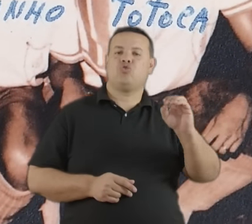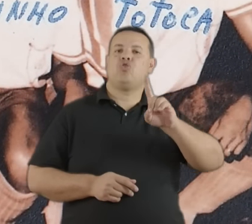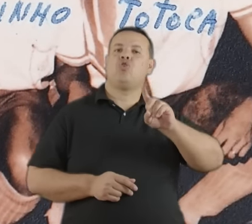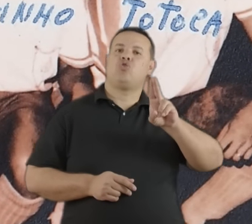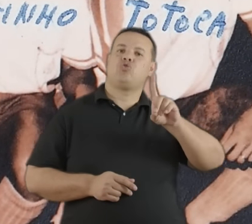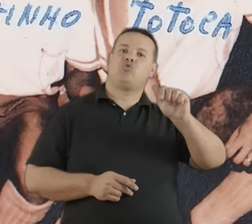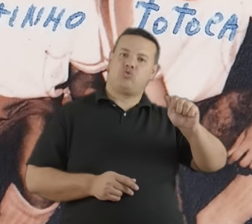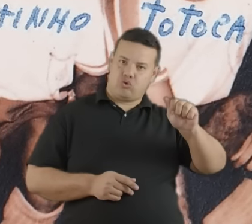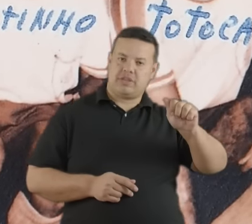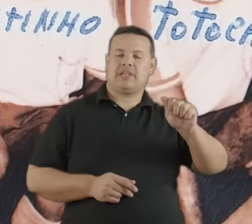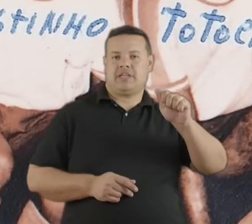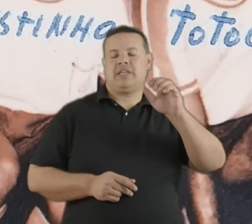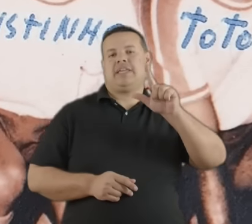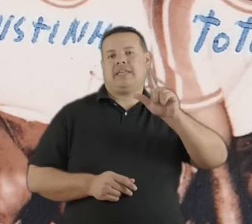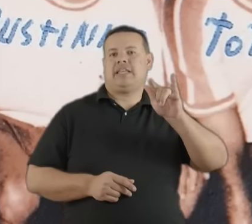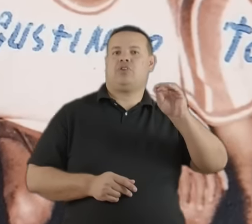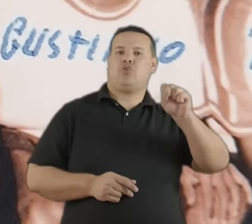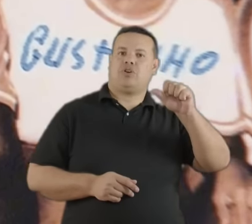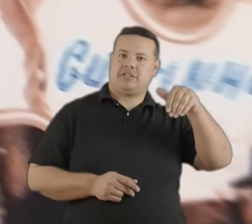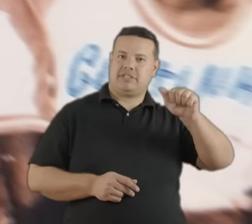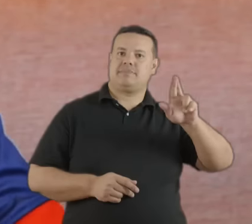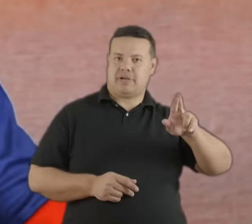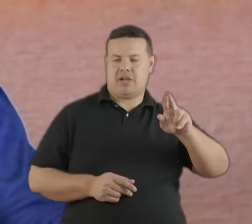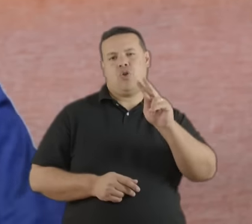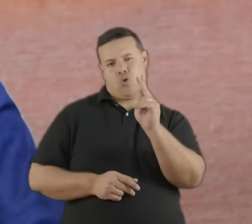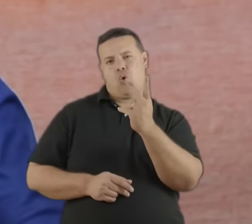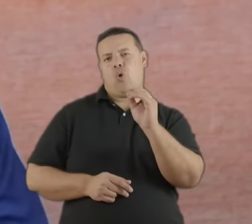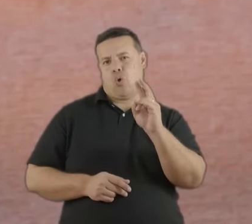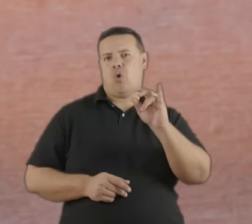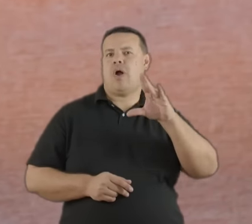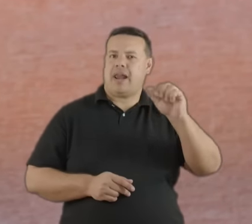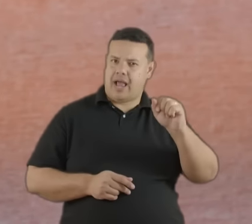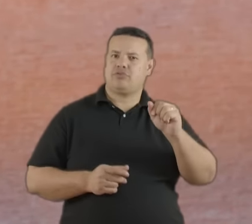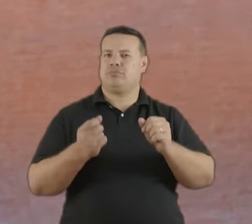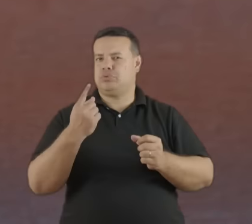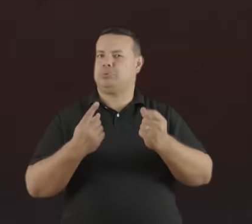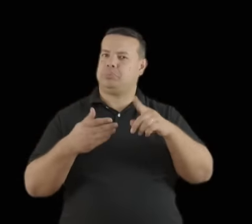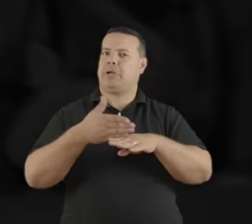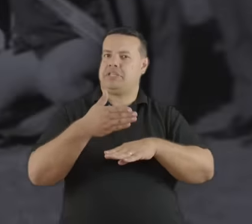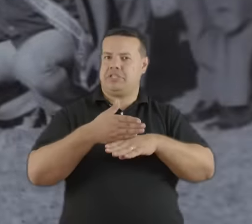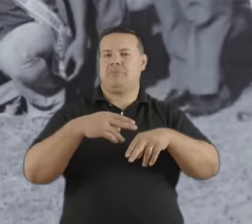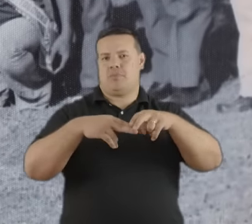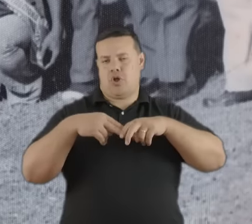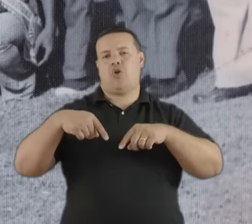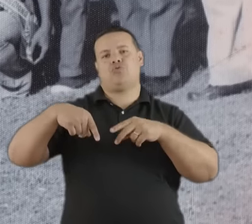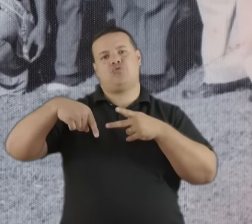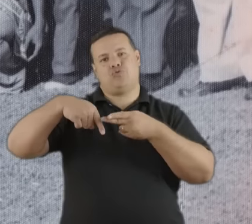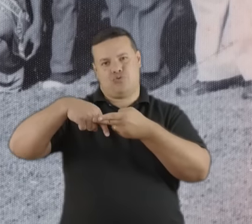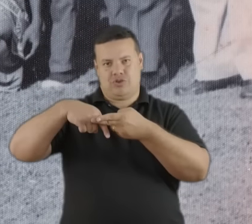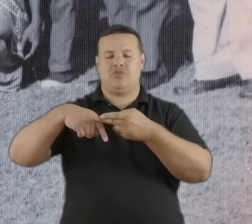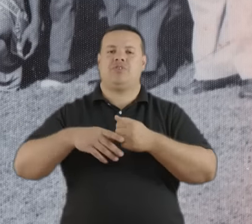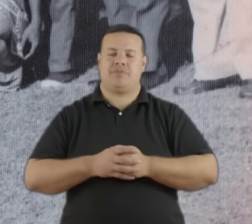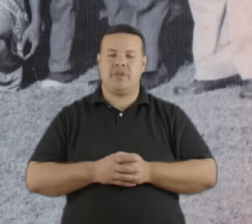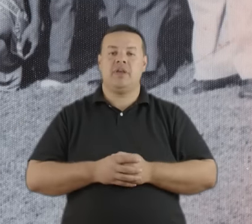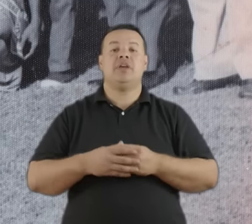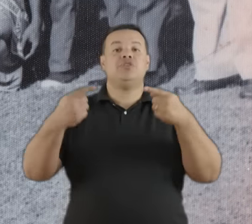Fozinho, Duda e Leosmar. Horácio entrava desde quando que ele estava com a cirurgia no joelho. O tricolor disputou o